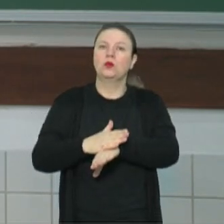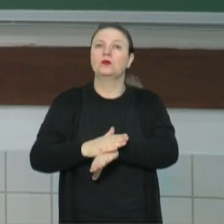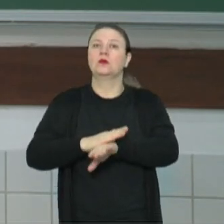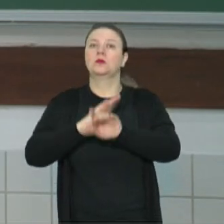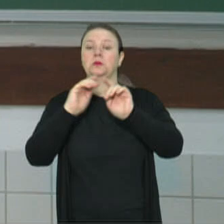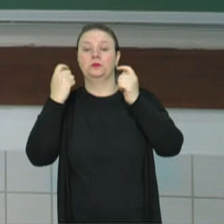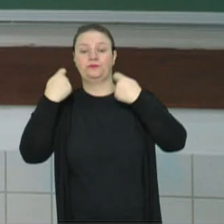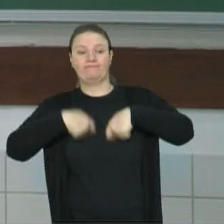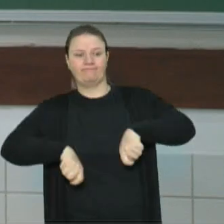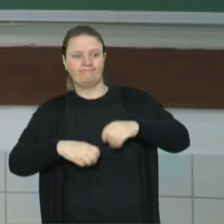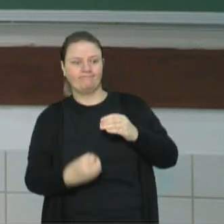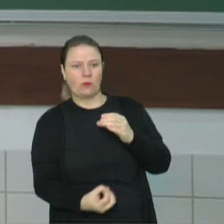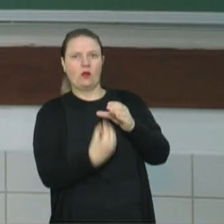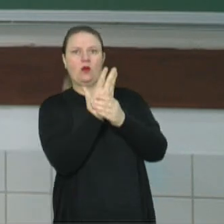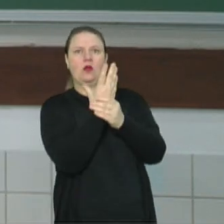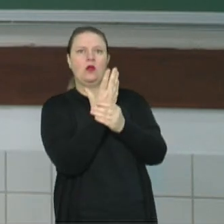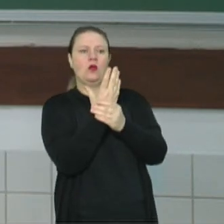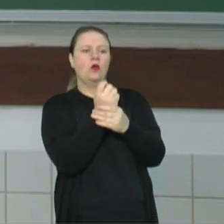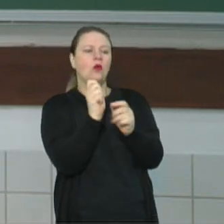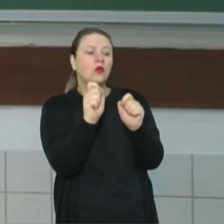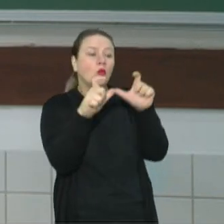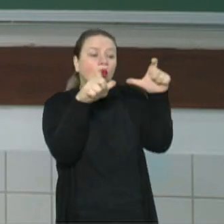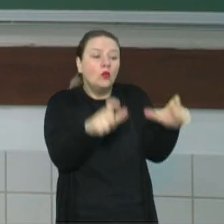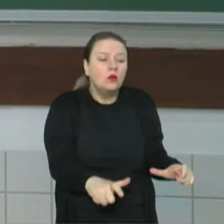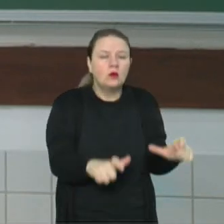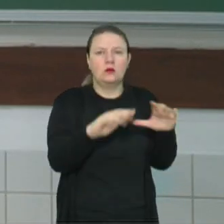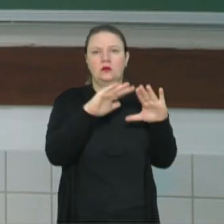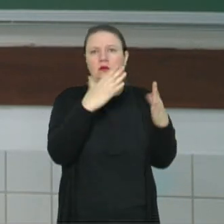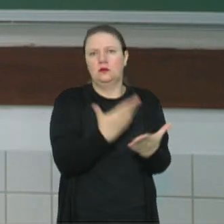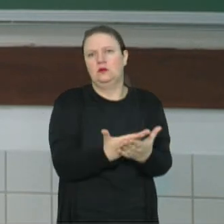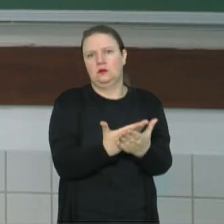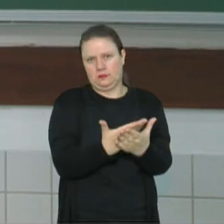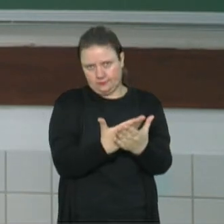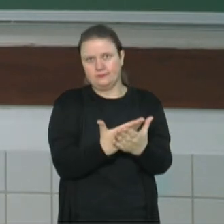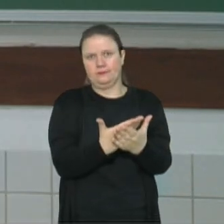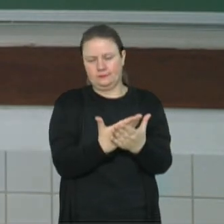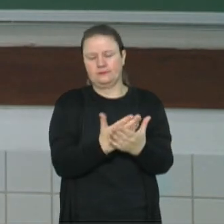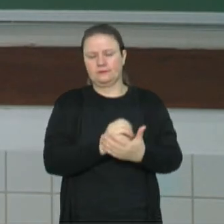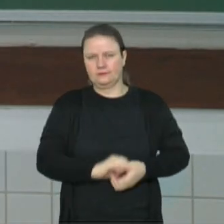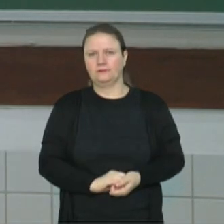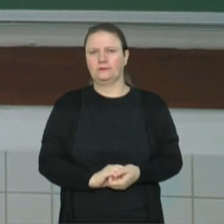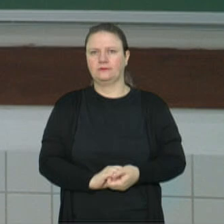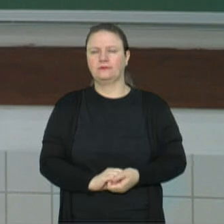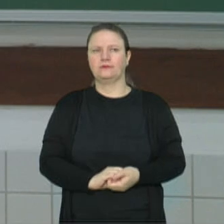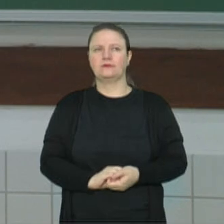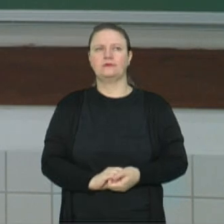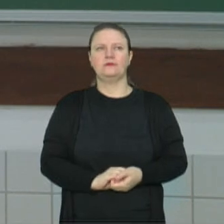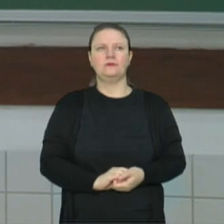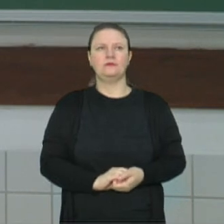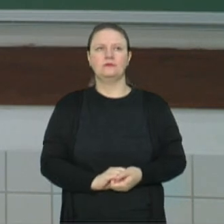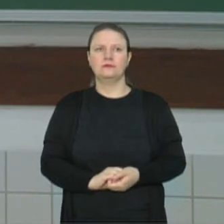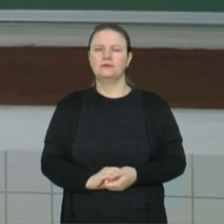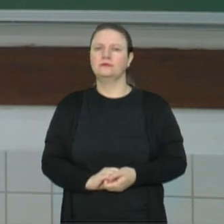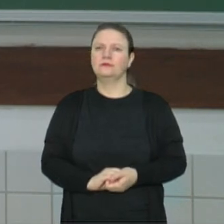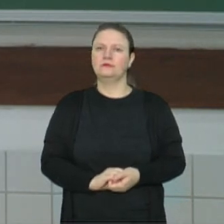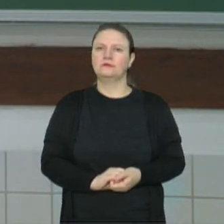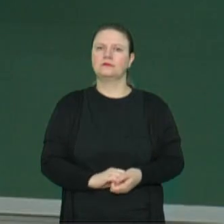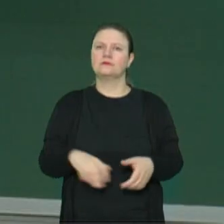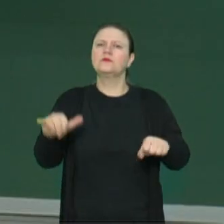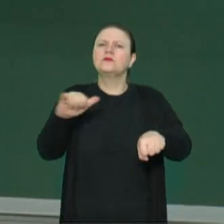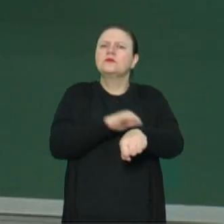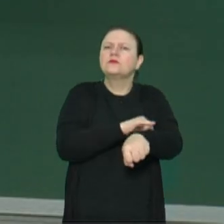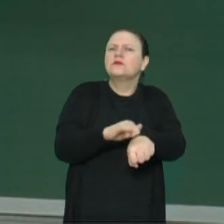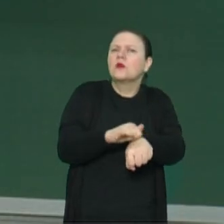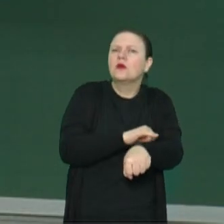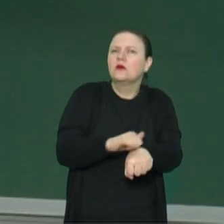precisa criar um local para que haja treinamento. Né? Então, o jiu-jitsu não é diferente. Então, a